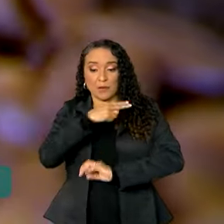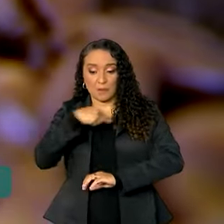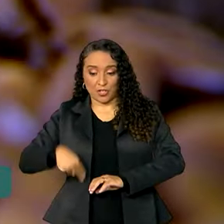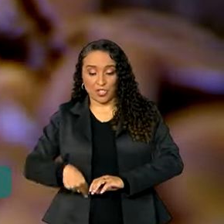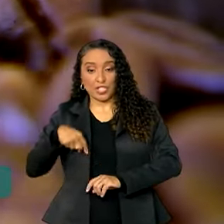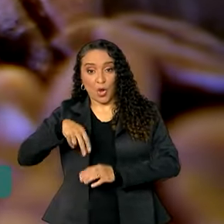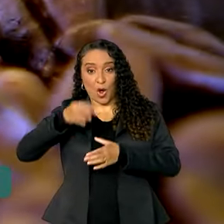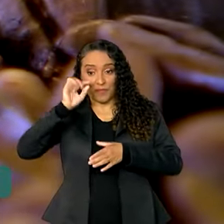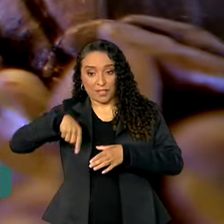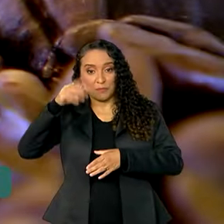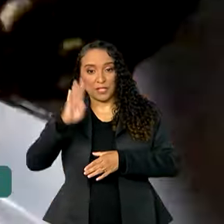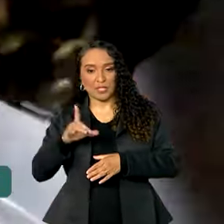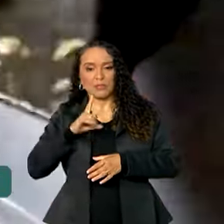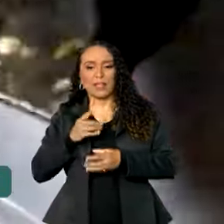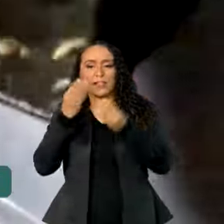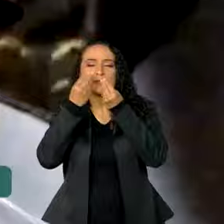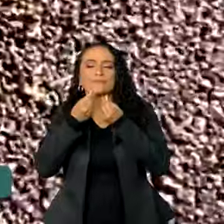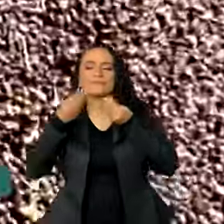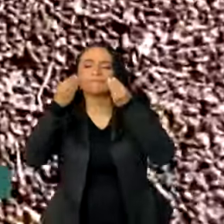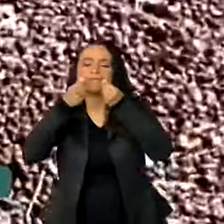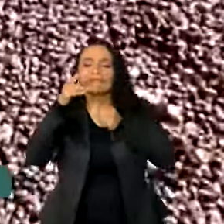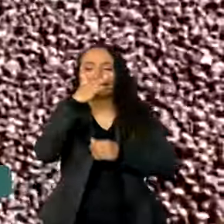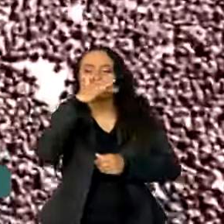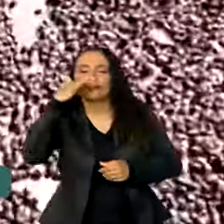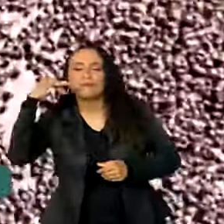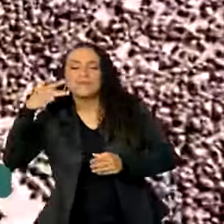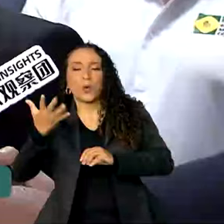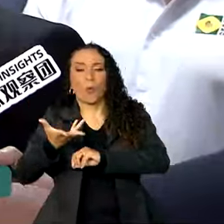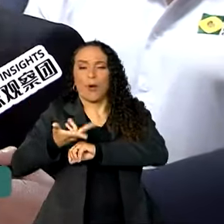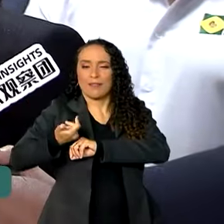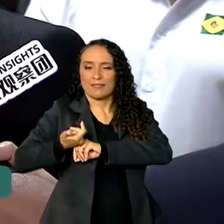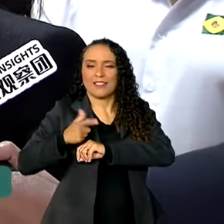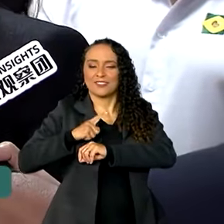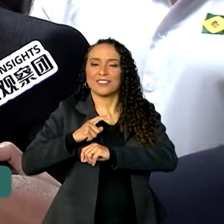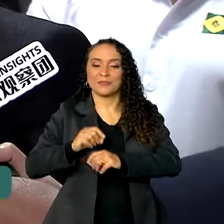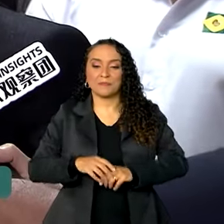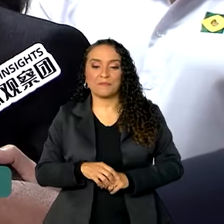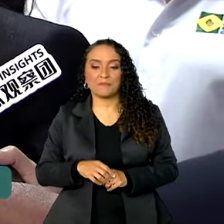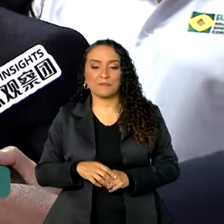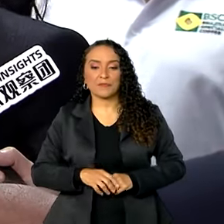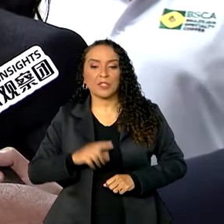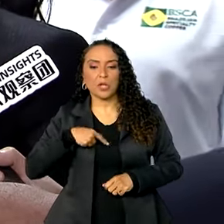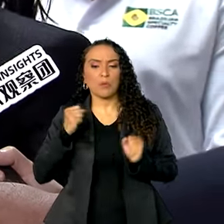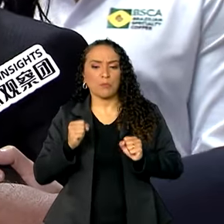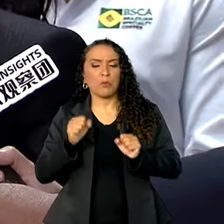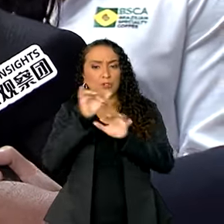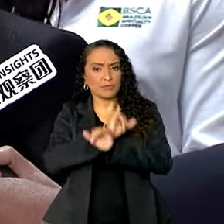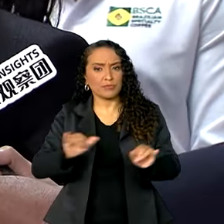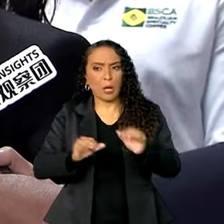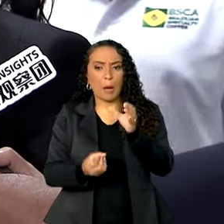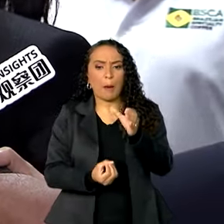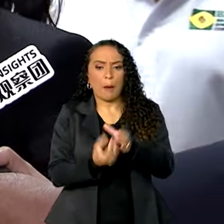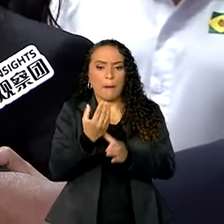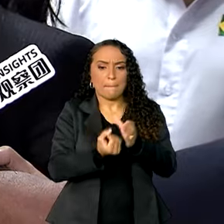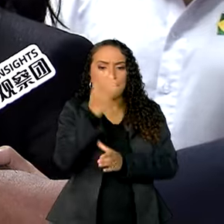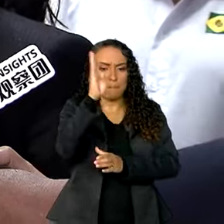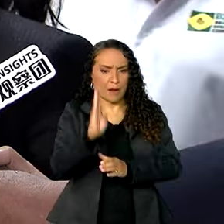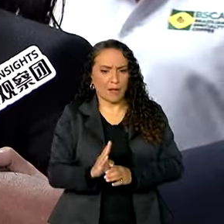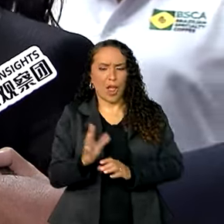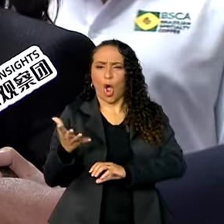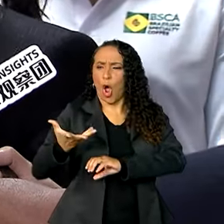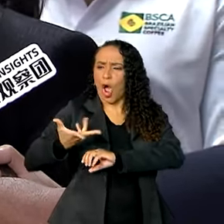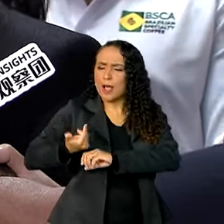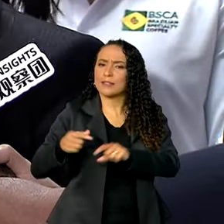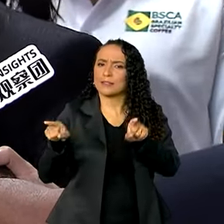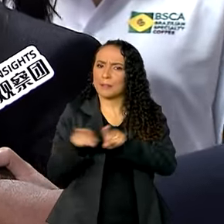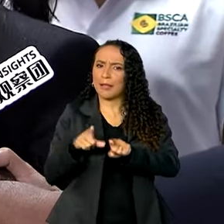café brasileiro reúne sabor, aroma e qualidade. Podemos dizer que o Brasil produz grãos de alta qualidade e